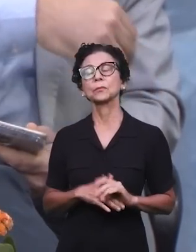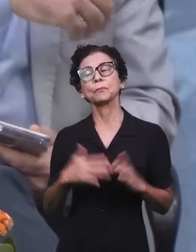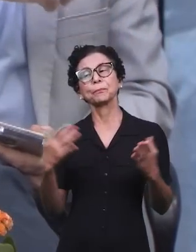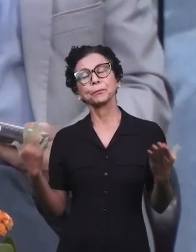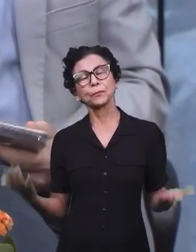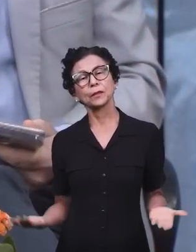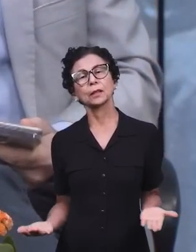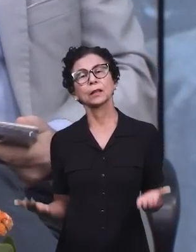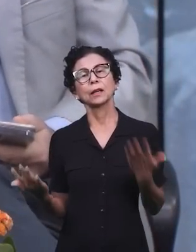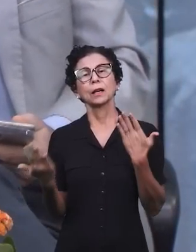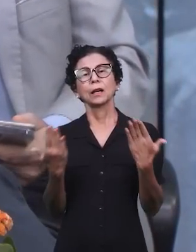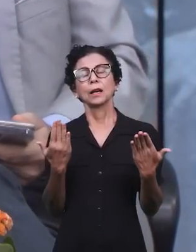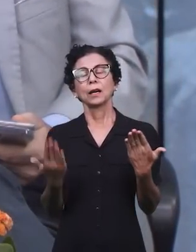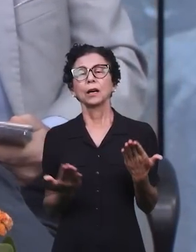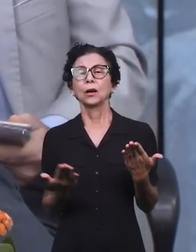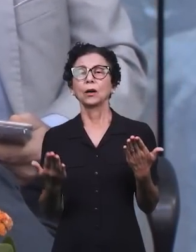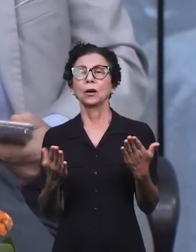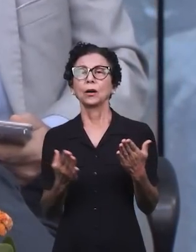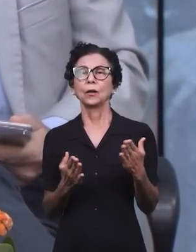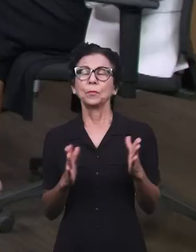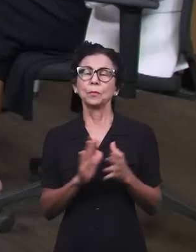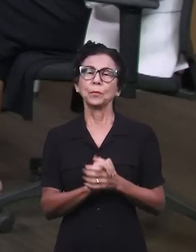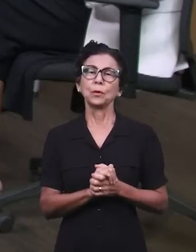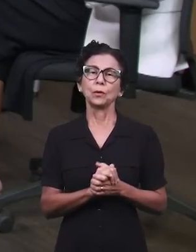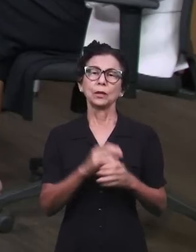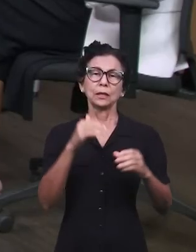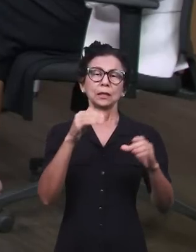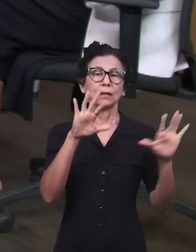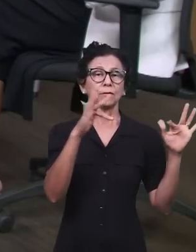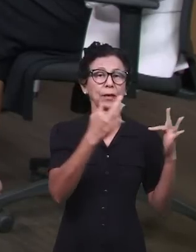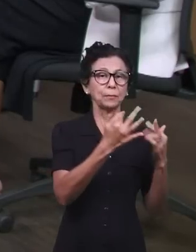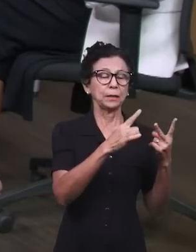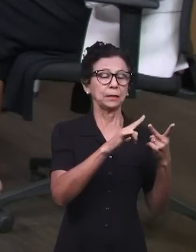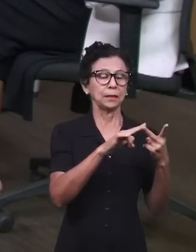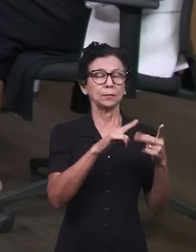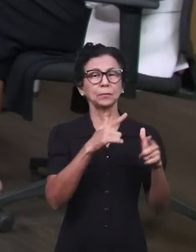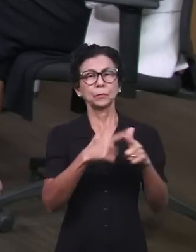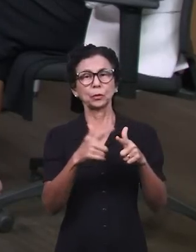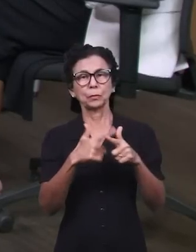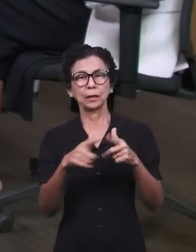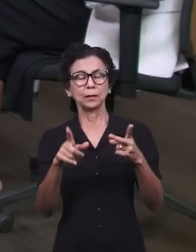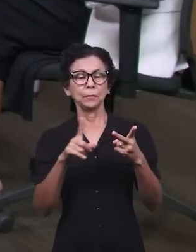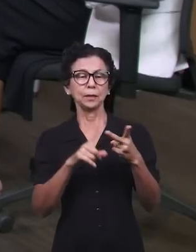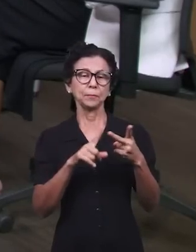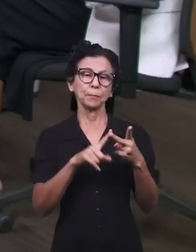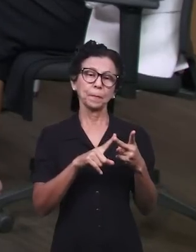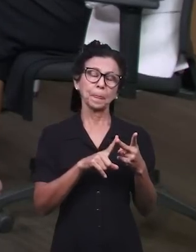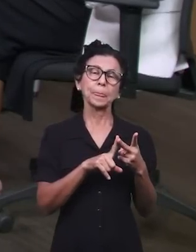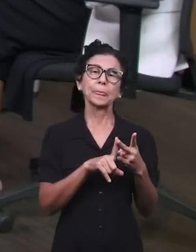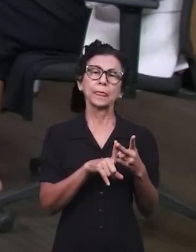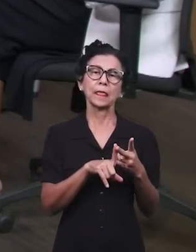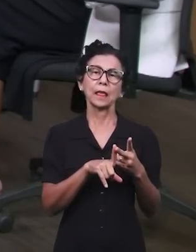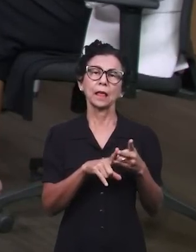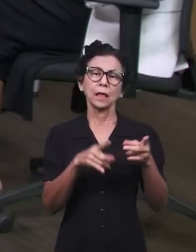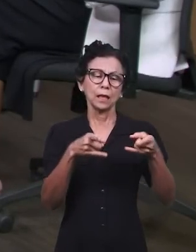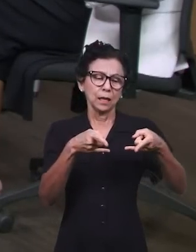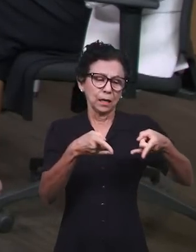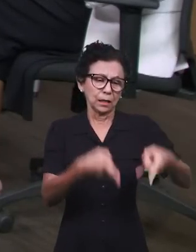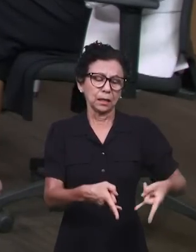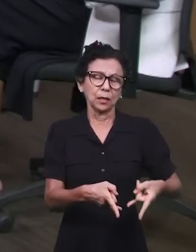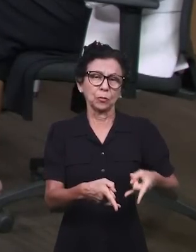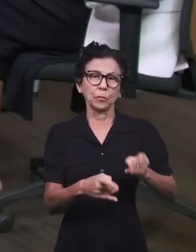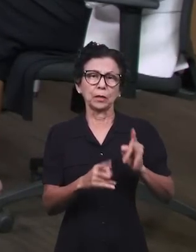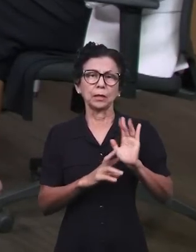lar, na cama é o comodismo, o forno, a rã só estava dentro do forno porque o forno estava frio.